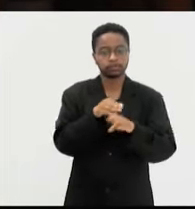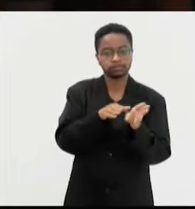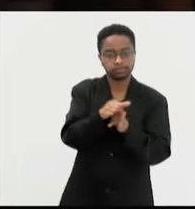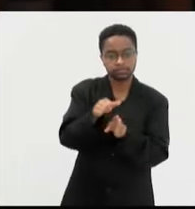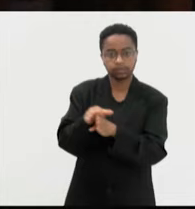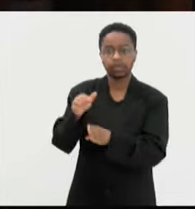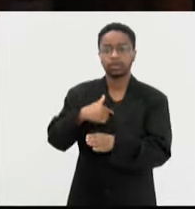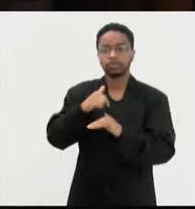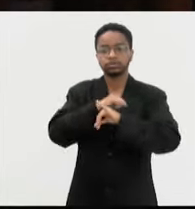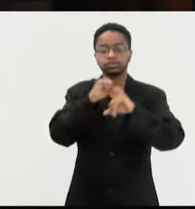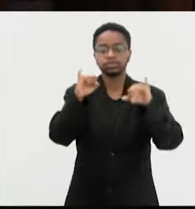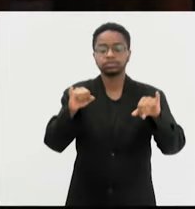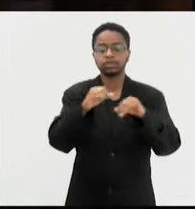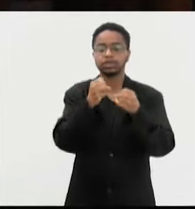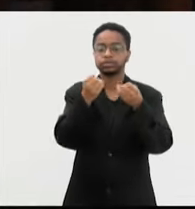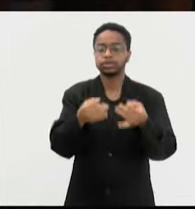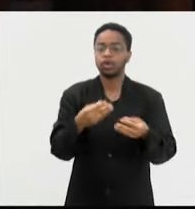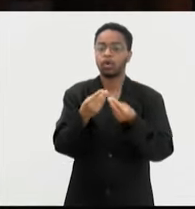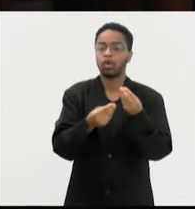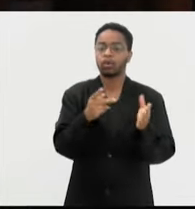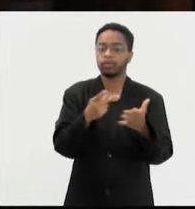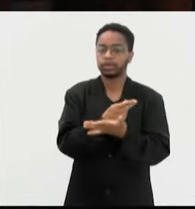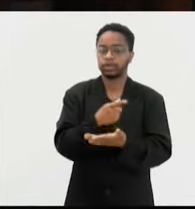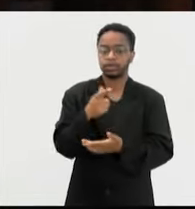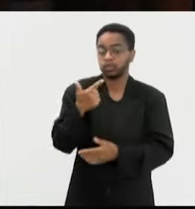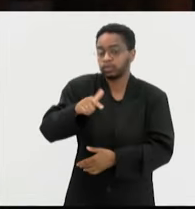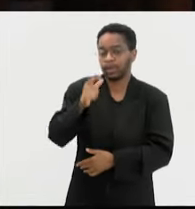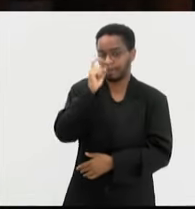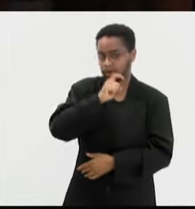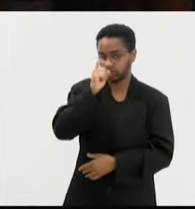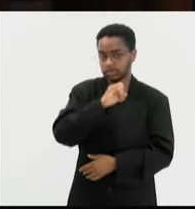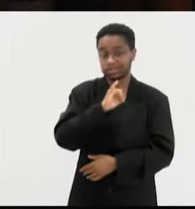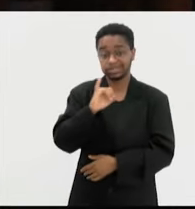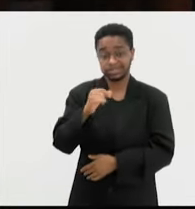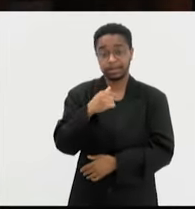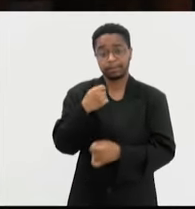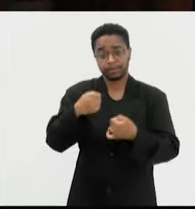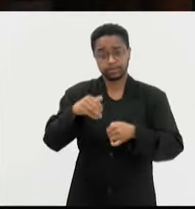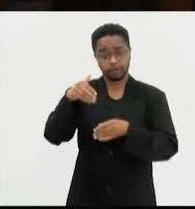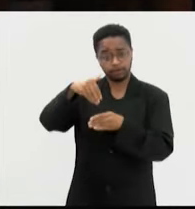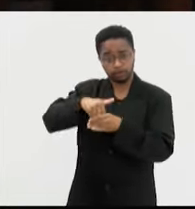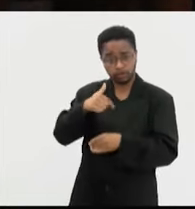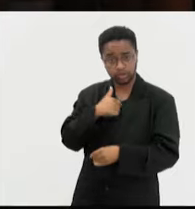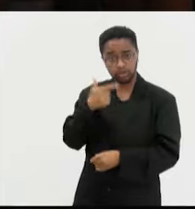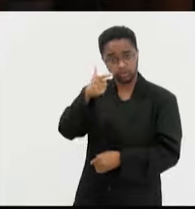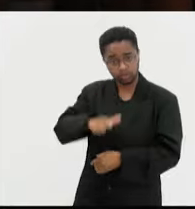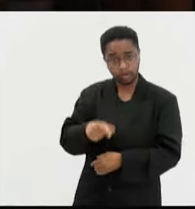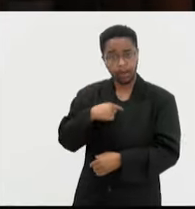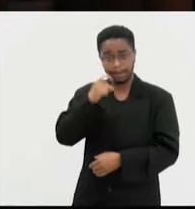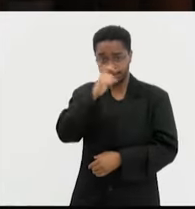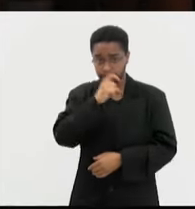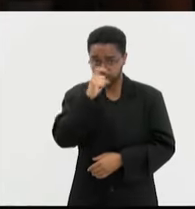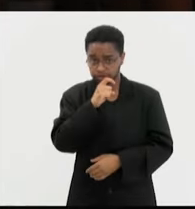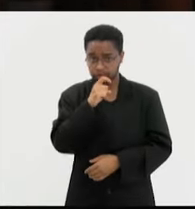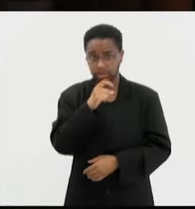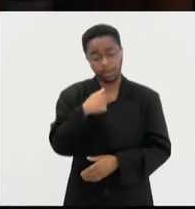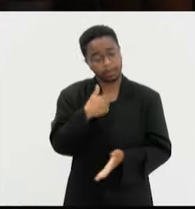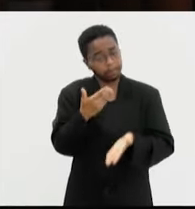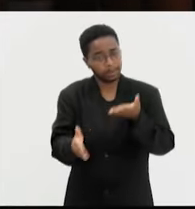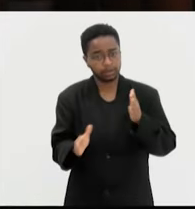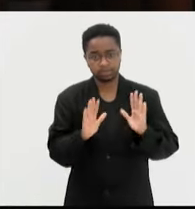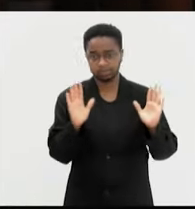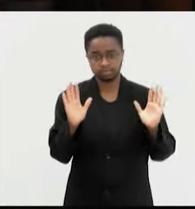dizer como é que tá não tem mentira se eu tiver que ser reeleito e tiver que mentir para ser reeleito eu vou perder a